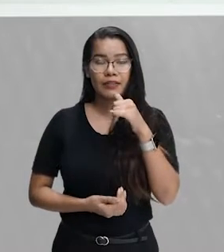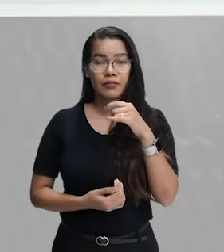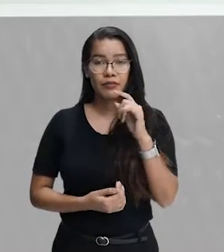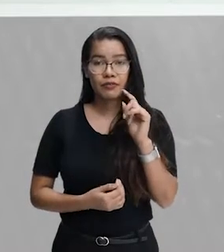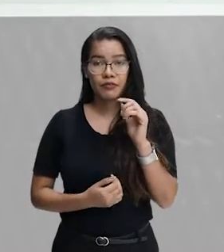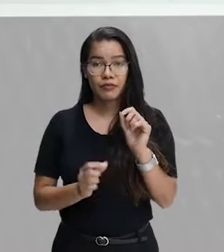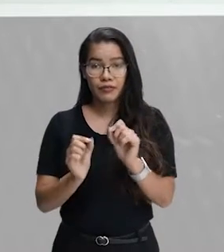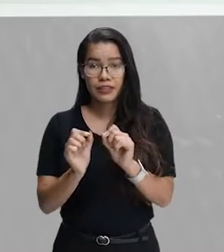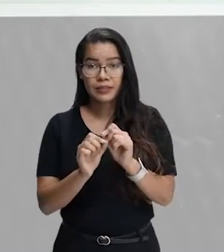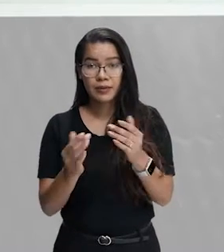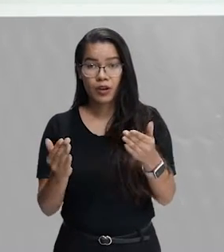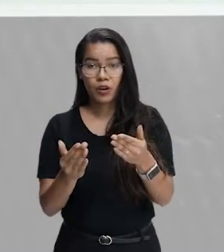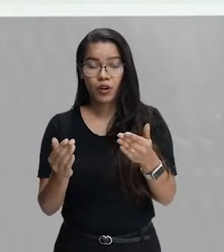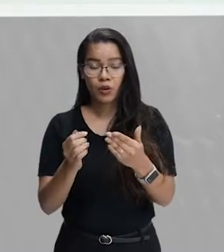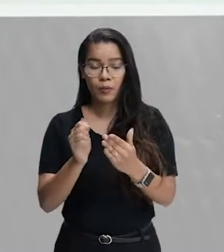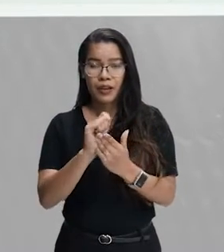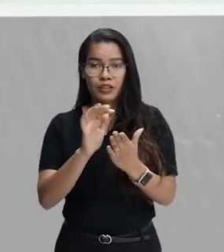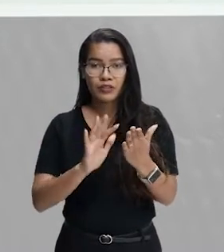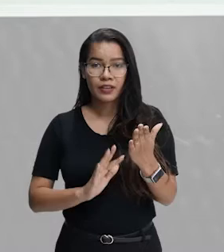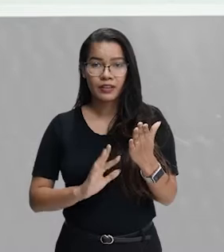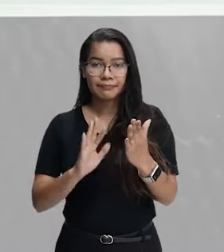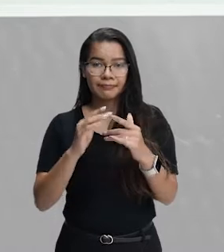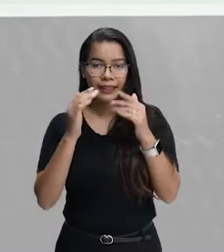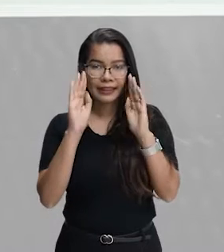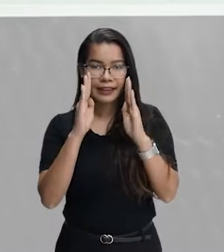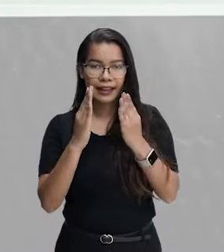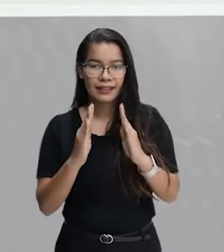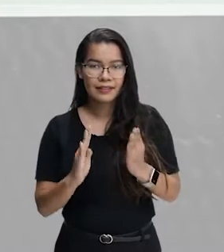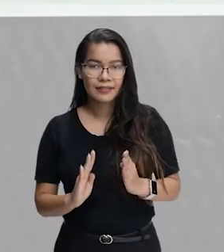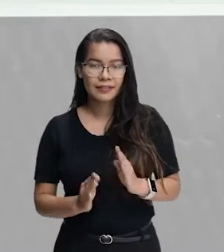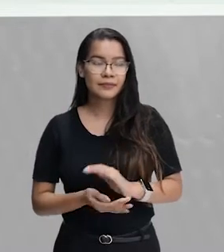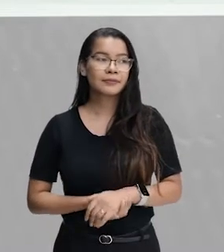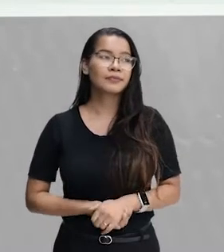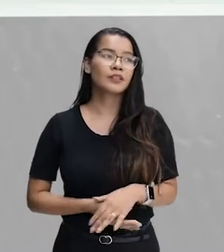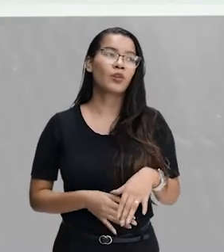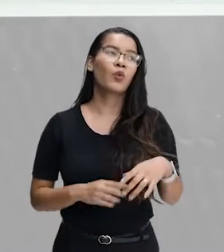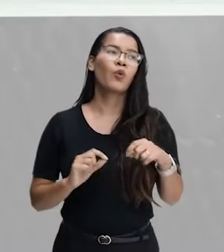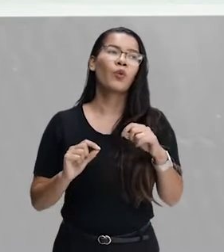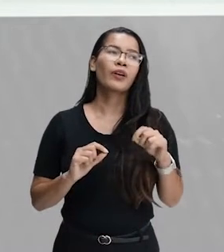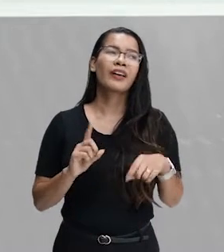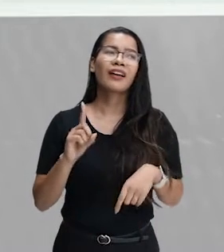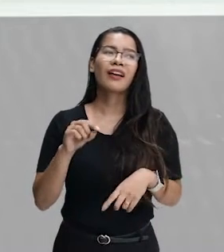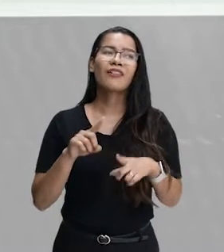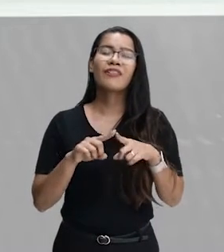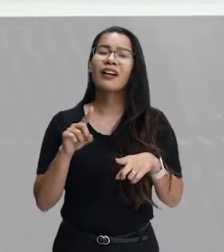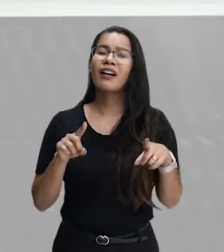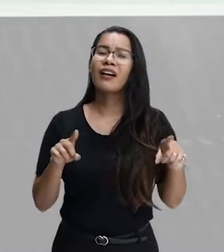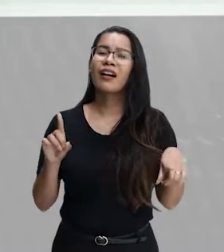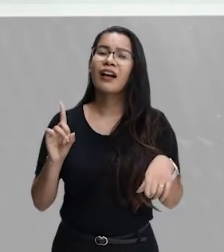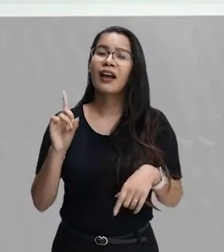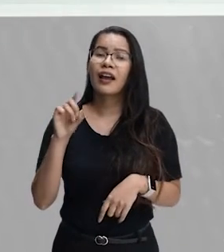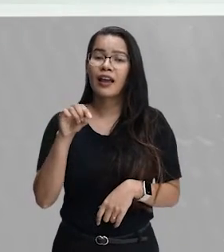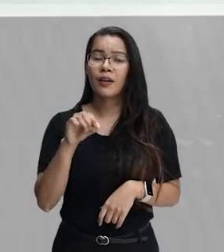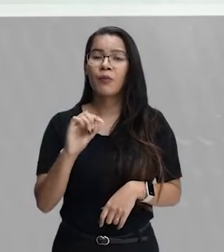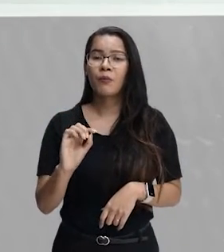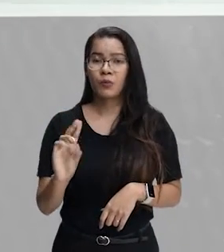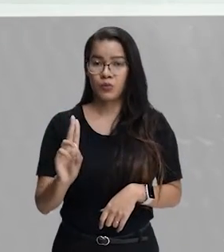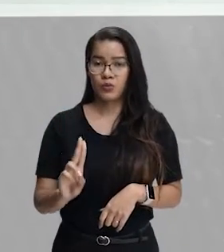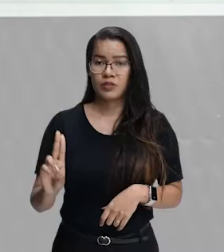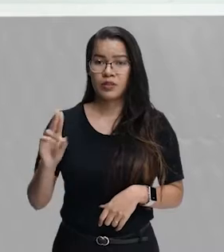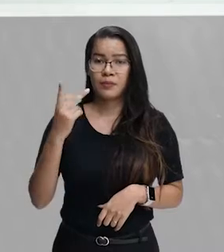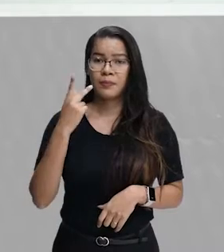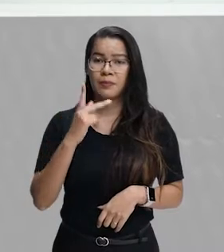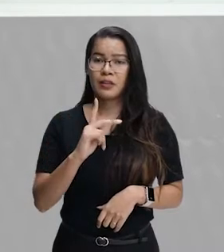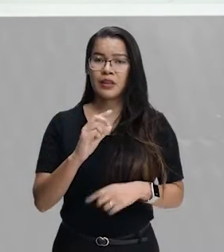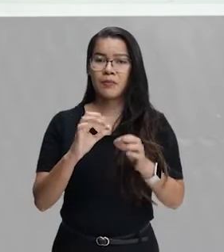exercício para a gente analisar uma situação na verdade. Então, o que é variância? Né? É elemento que mede a regularidade dos